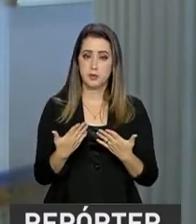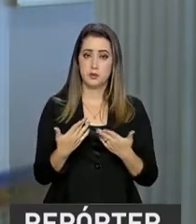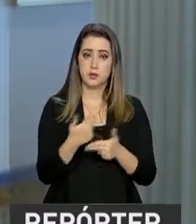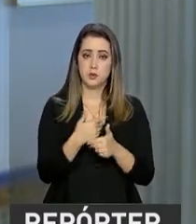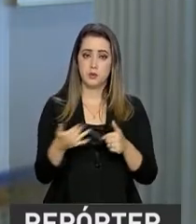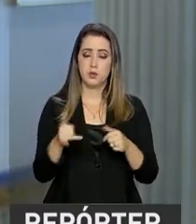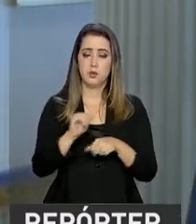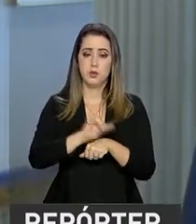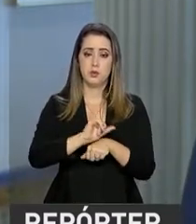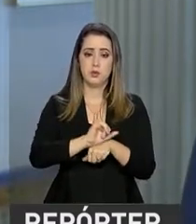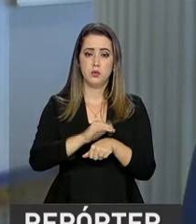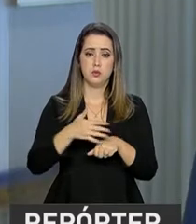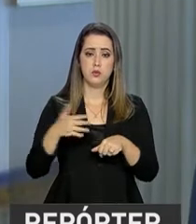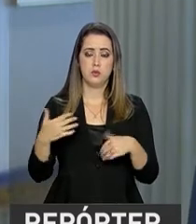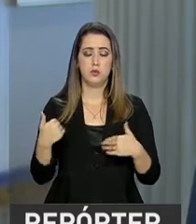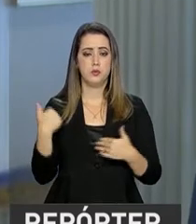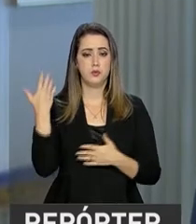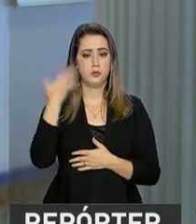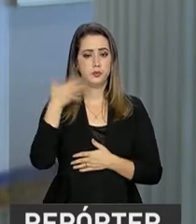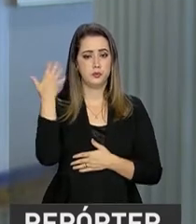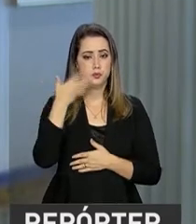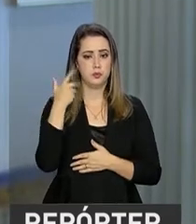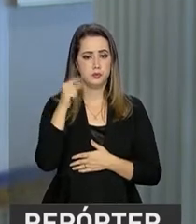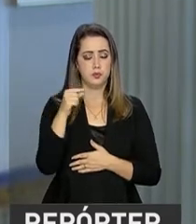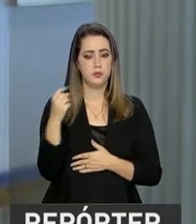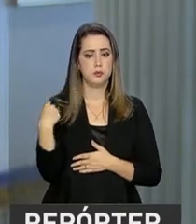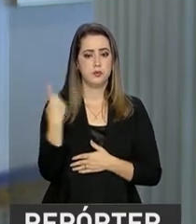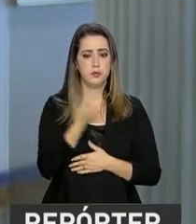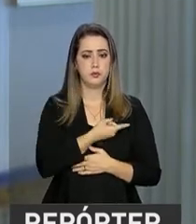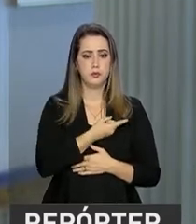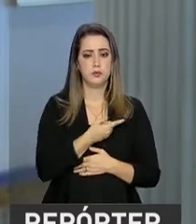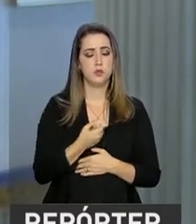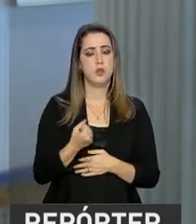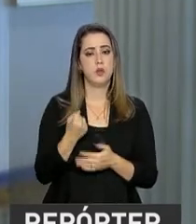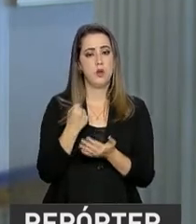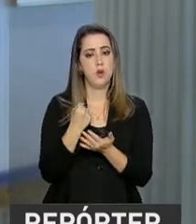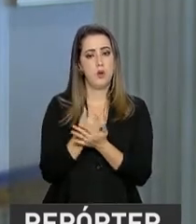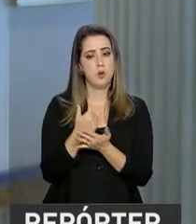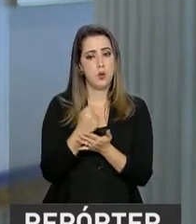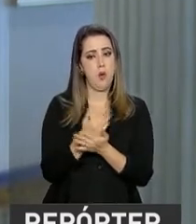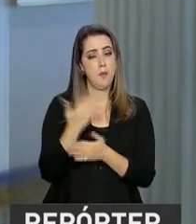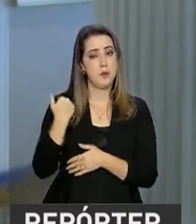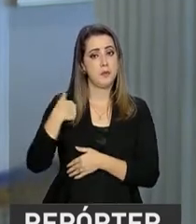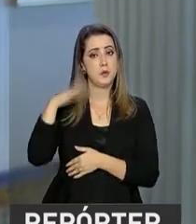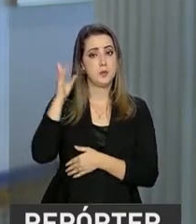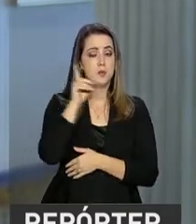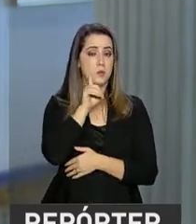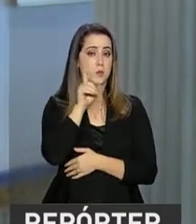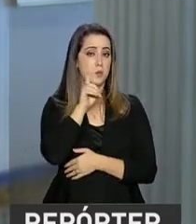alumínio, expliquei que nós importamos mais alumínio